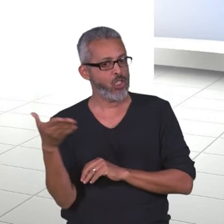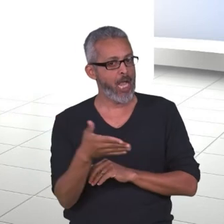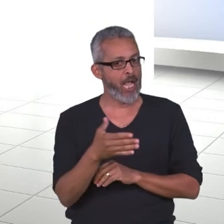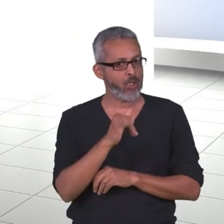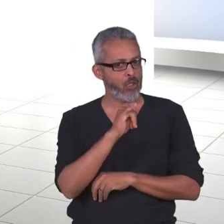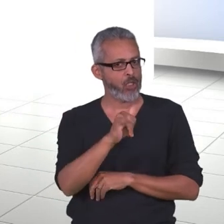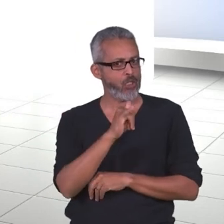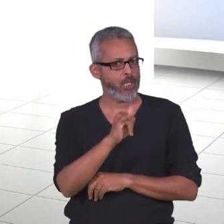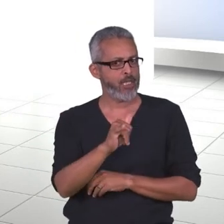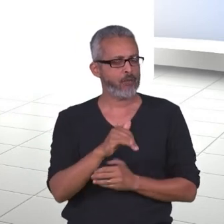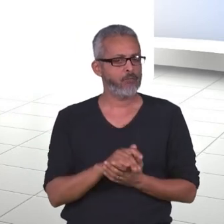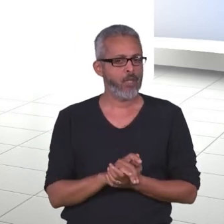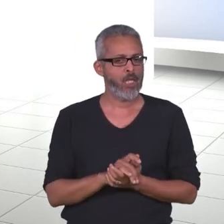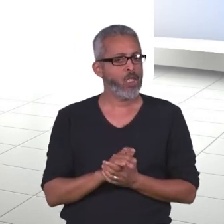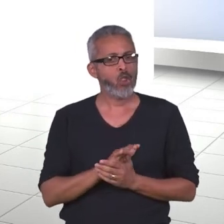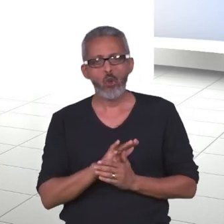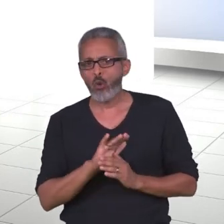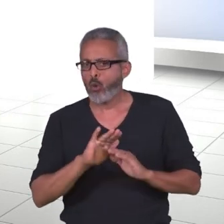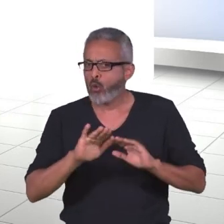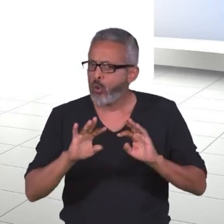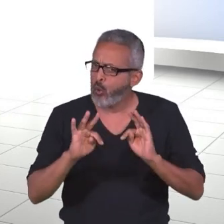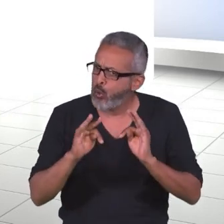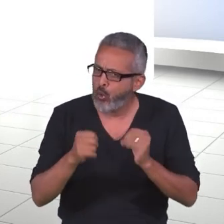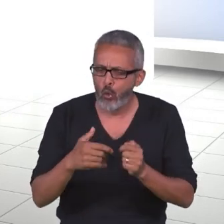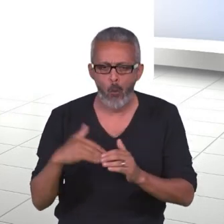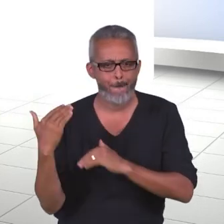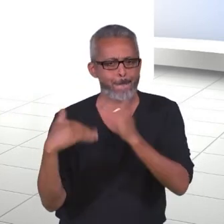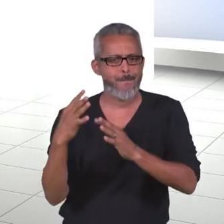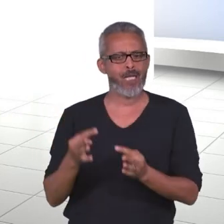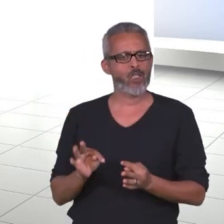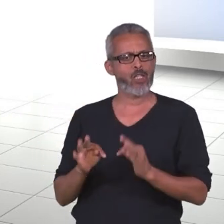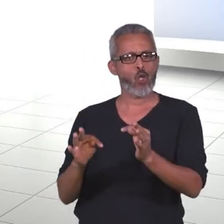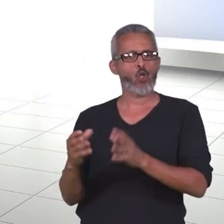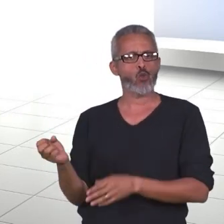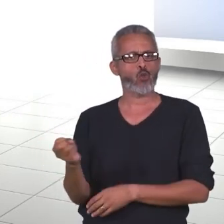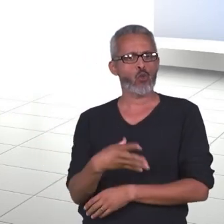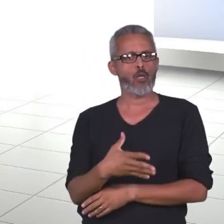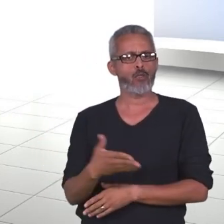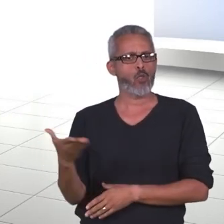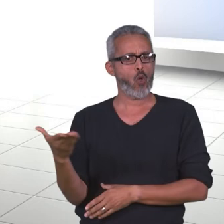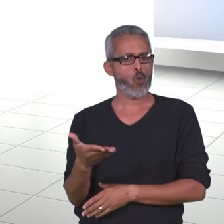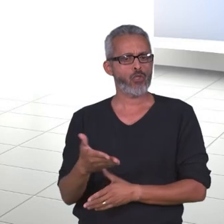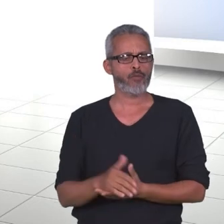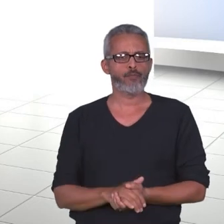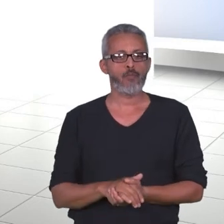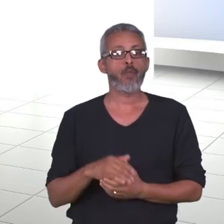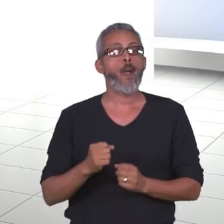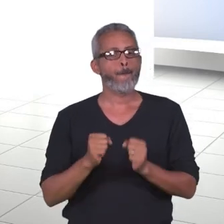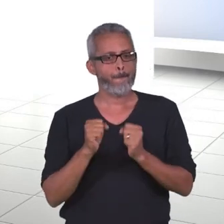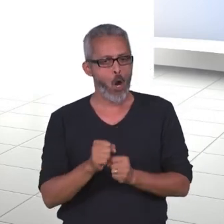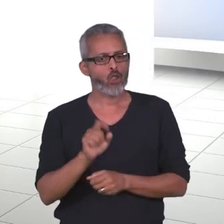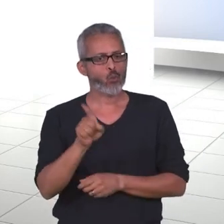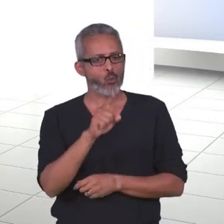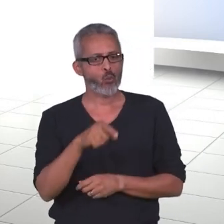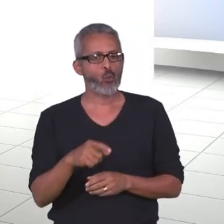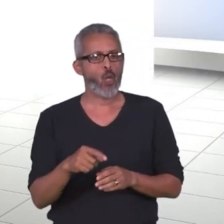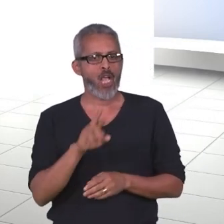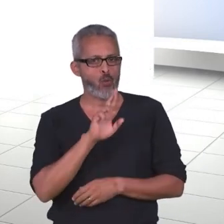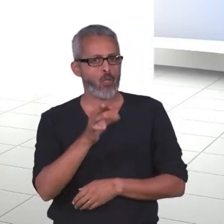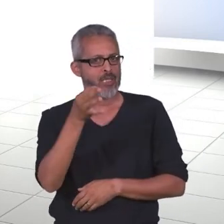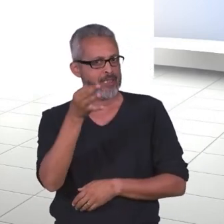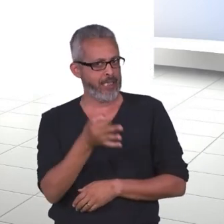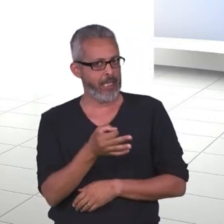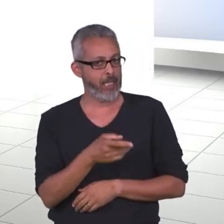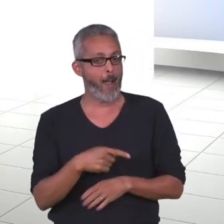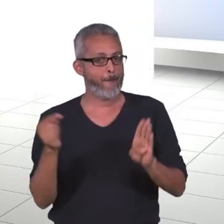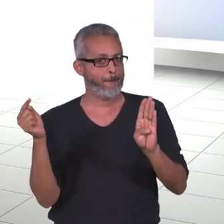Industrial, com a chegada da energia elétrica e todos os avanços tecnológicos da modernidade. Então, pode